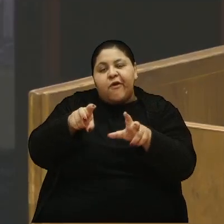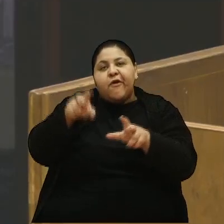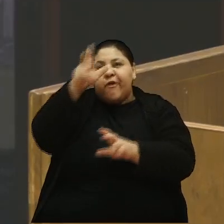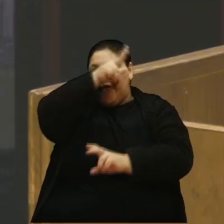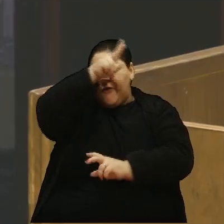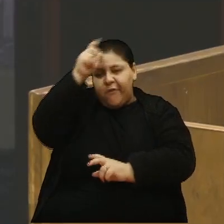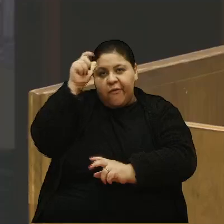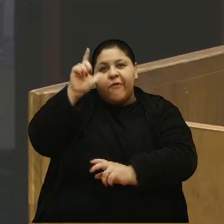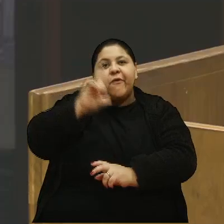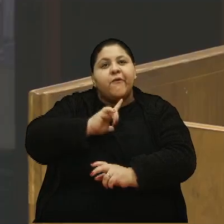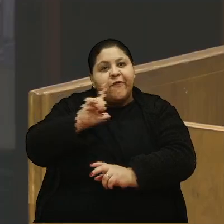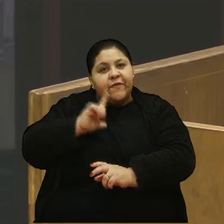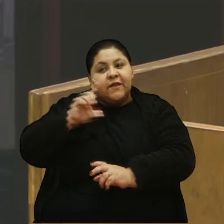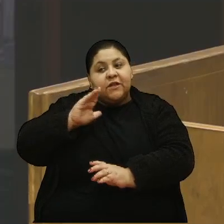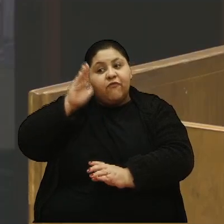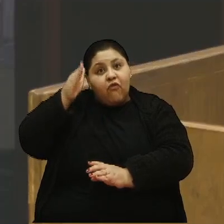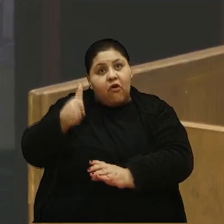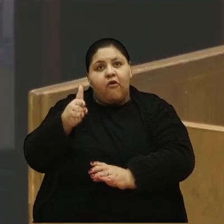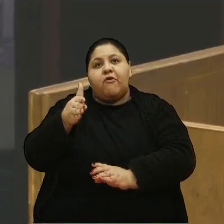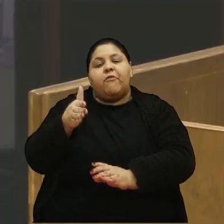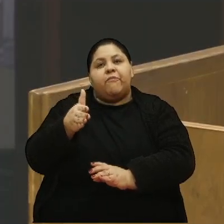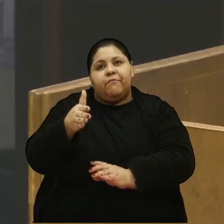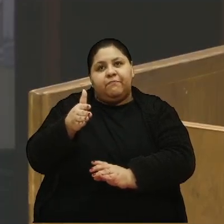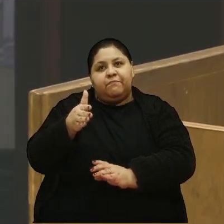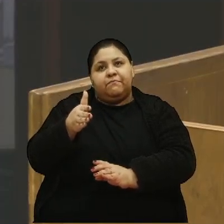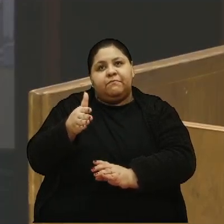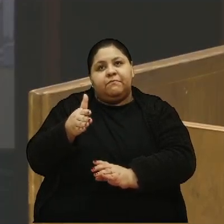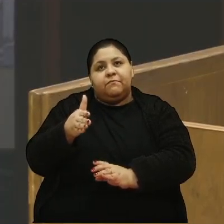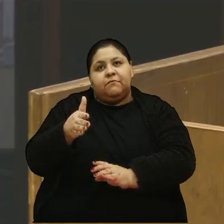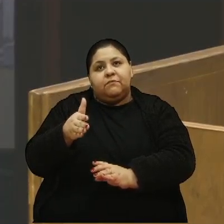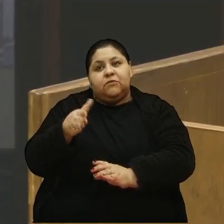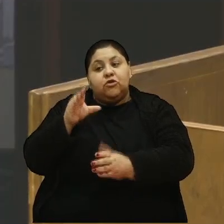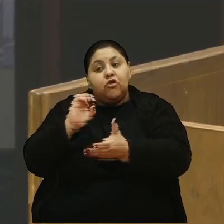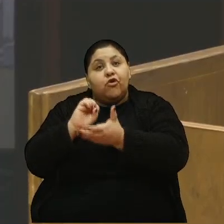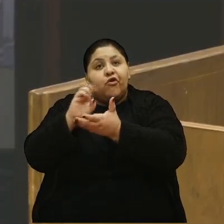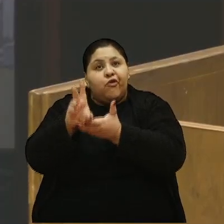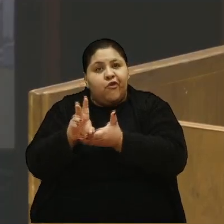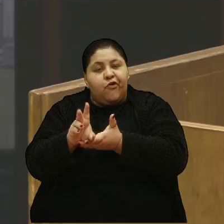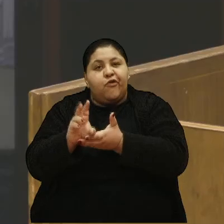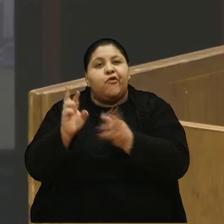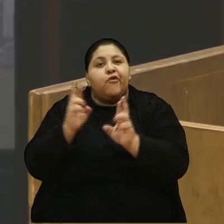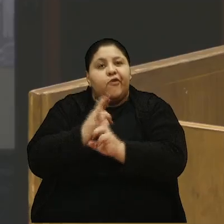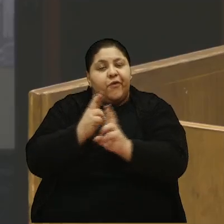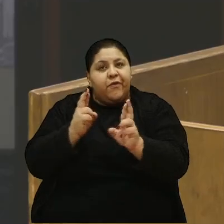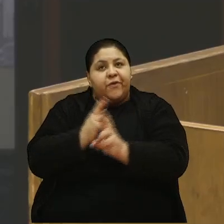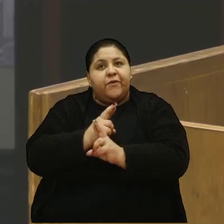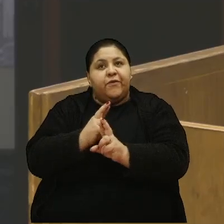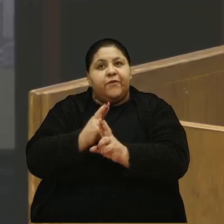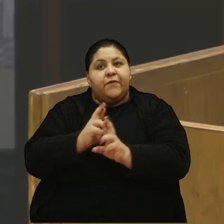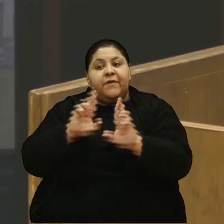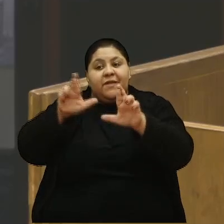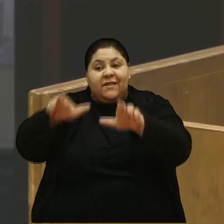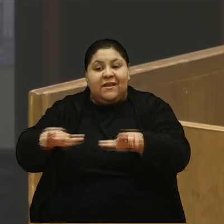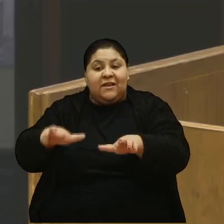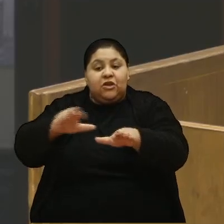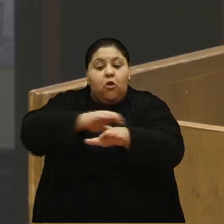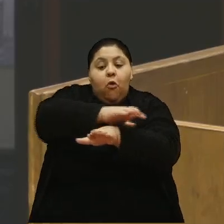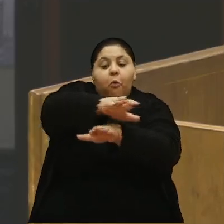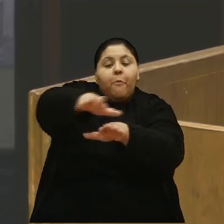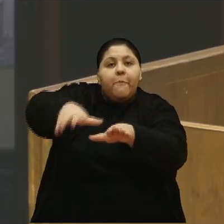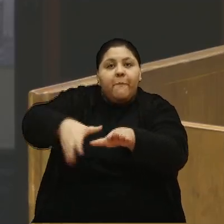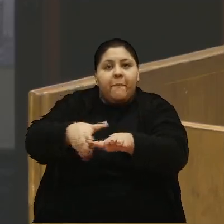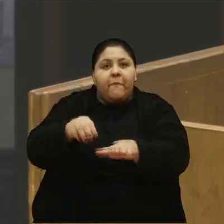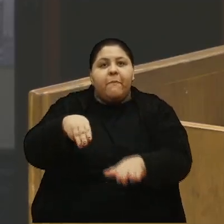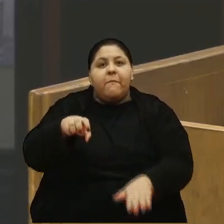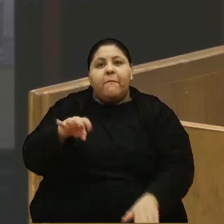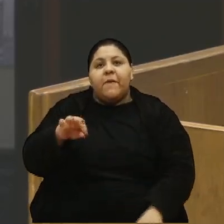Executivo tem que se voltar do ponto de vista de dar um encaminhamento com relação à questão da região metropolitana da Serra. Existe a lei,